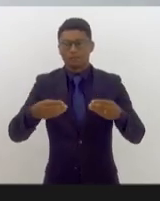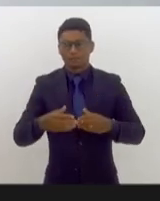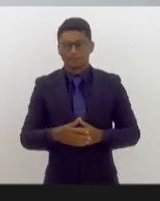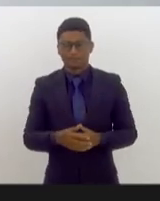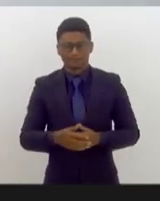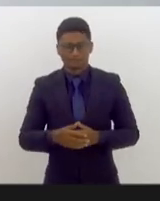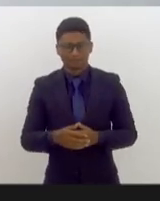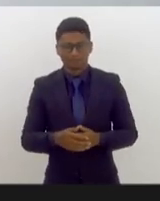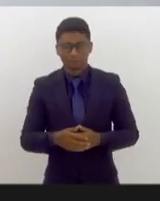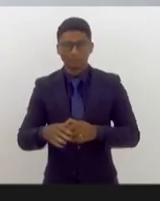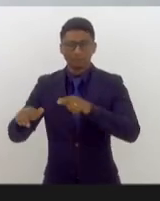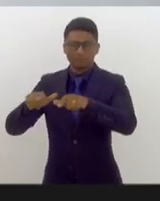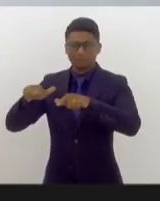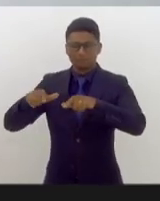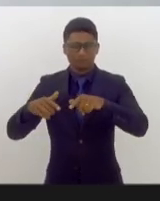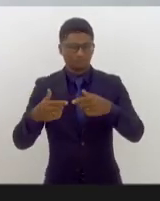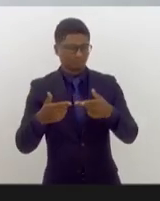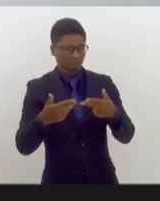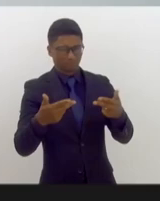do trabalho,